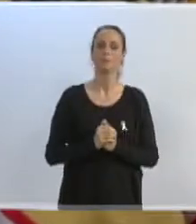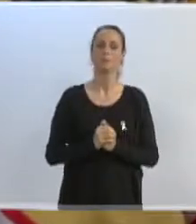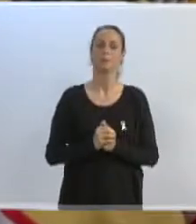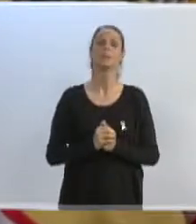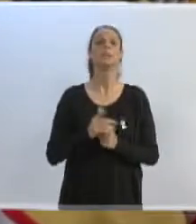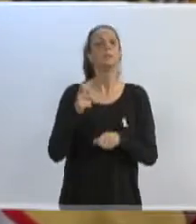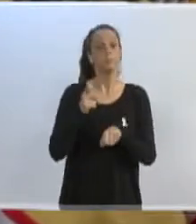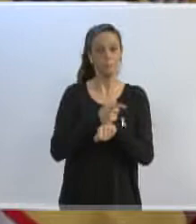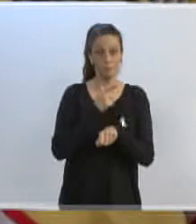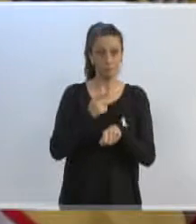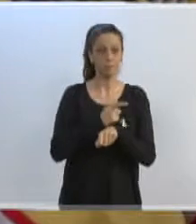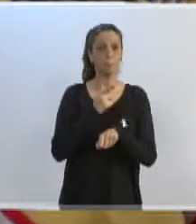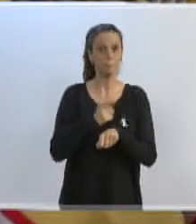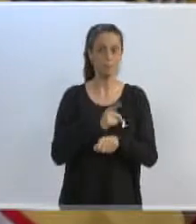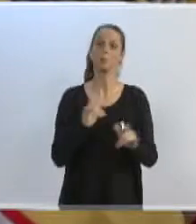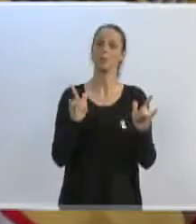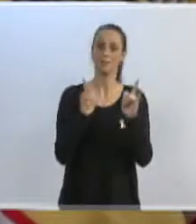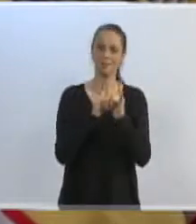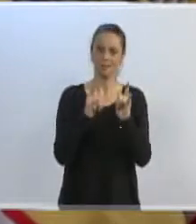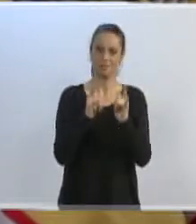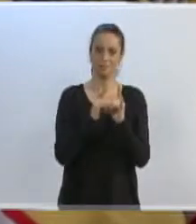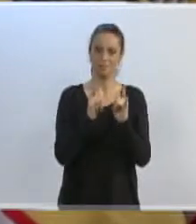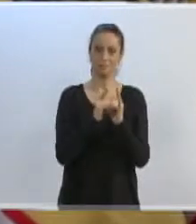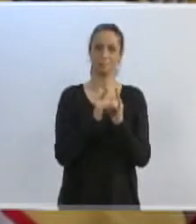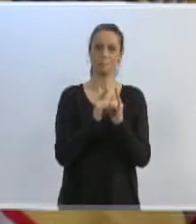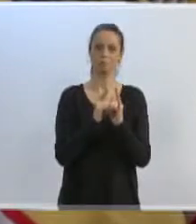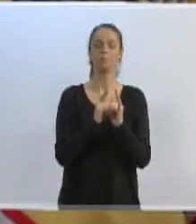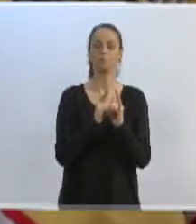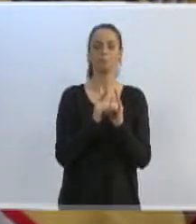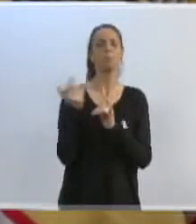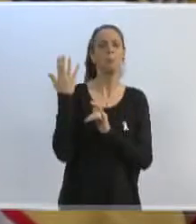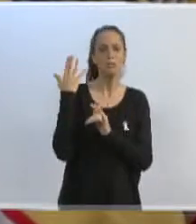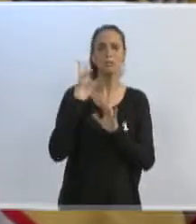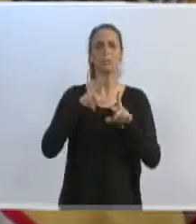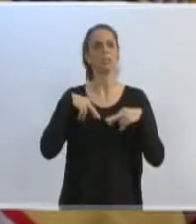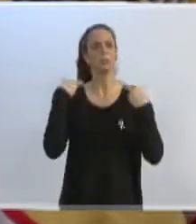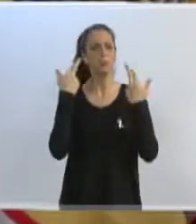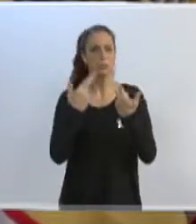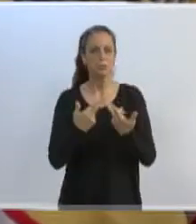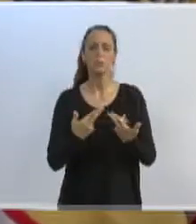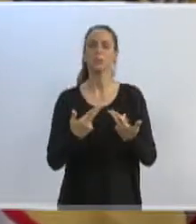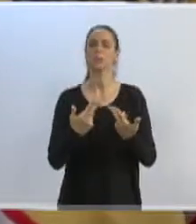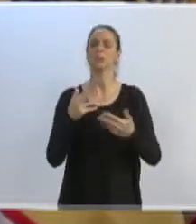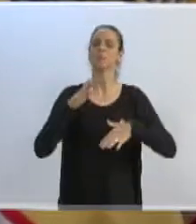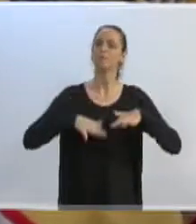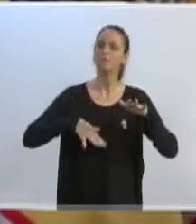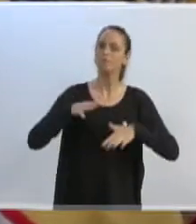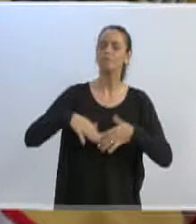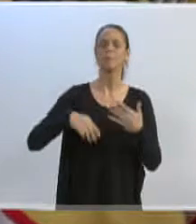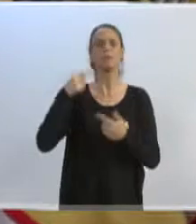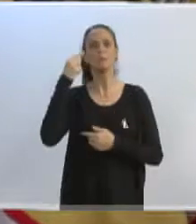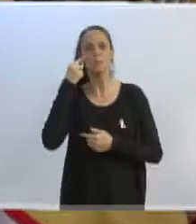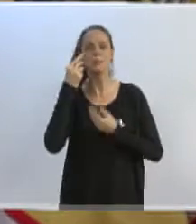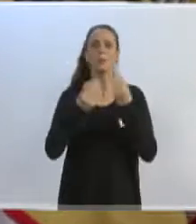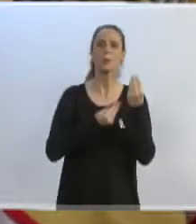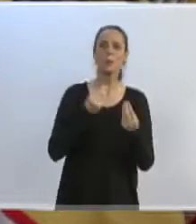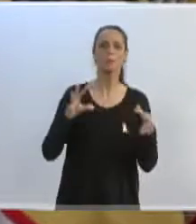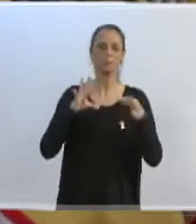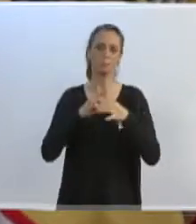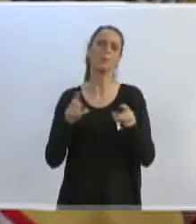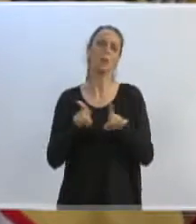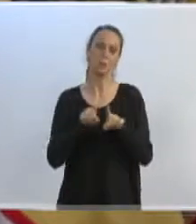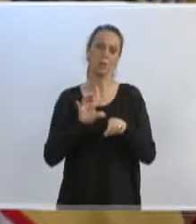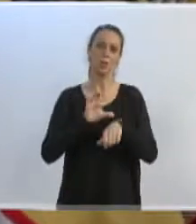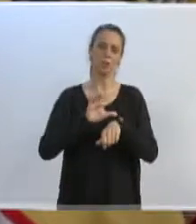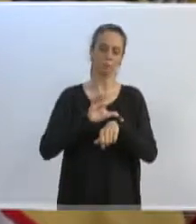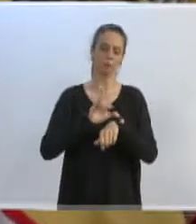gestão da entidade colocou muitas vezes em reunião, até levantamos algumas possibilidades na Comped. Então, hoje, de